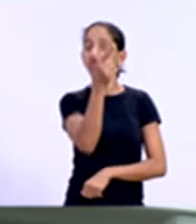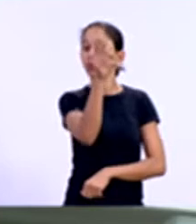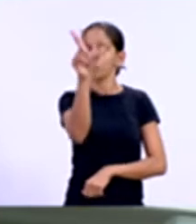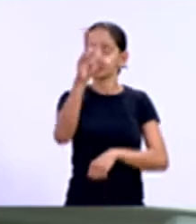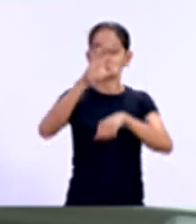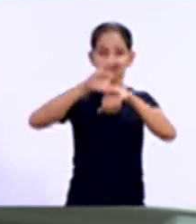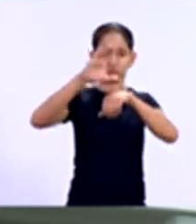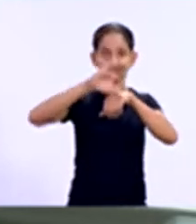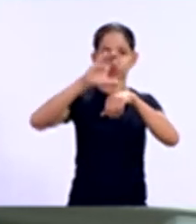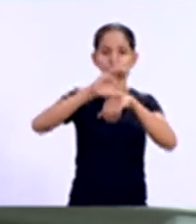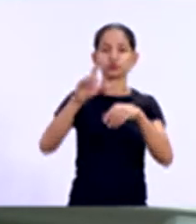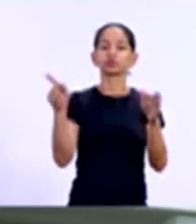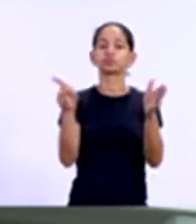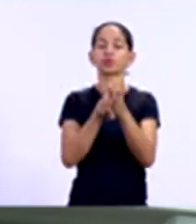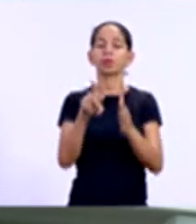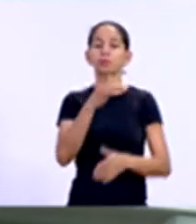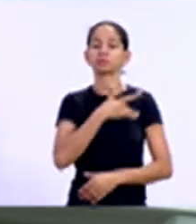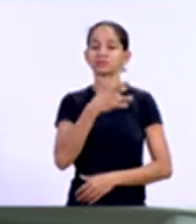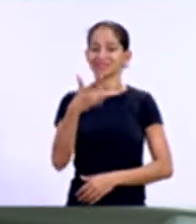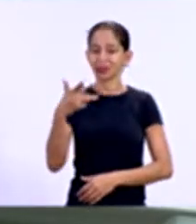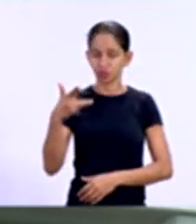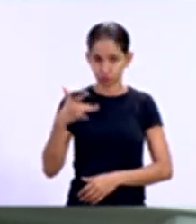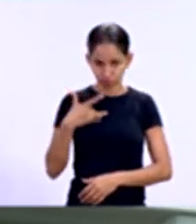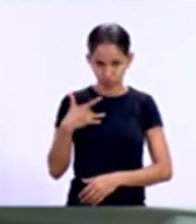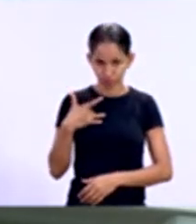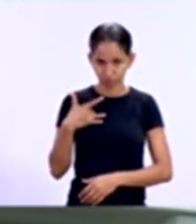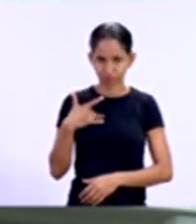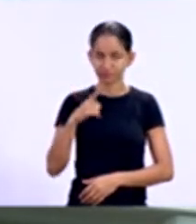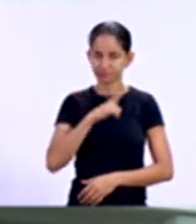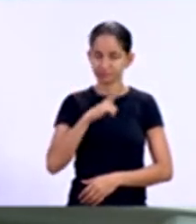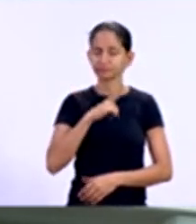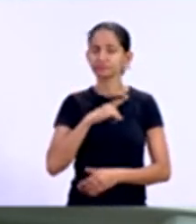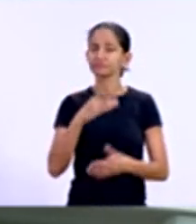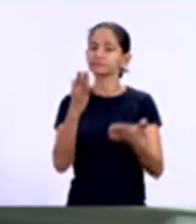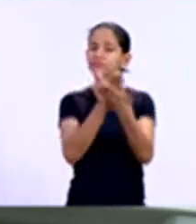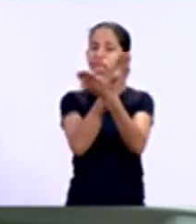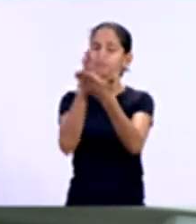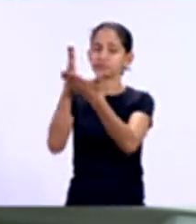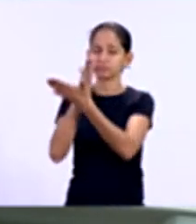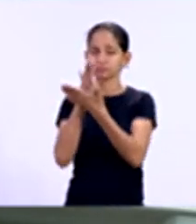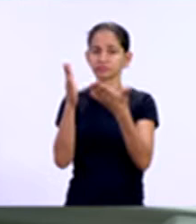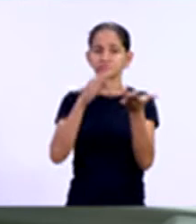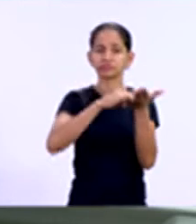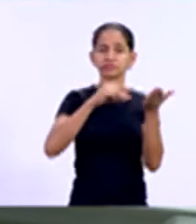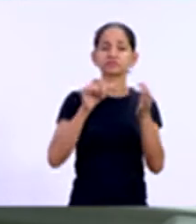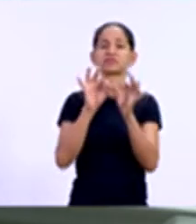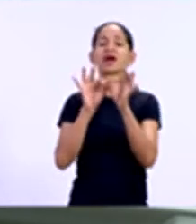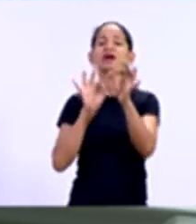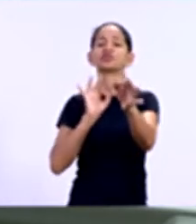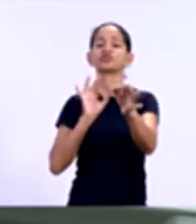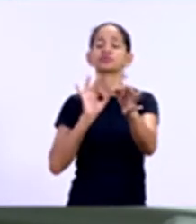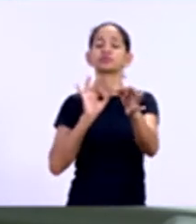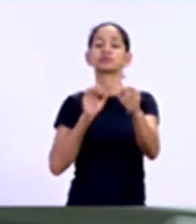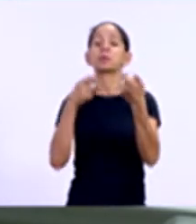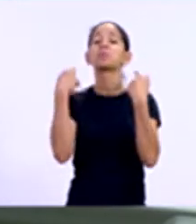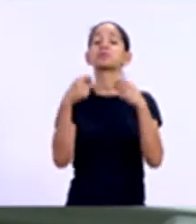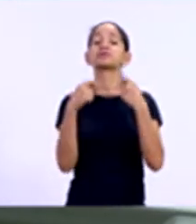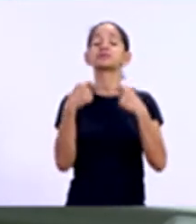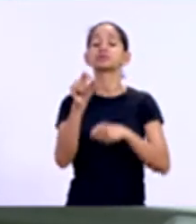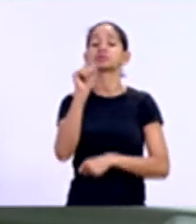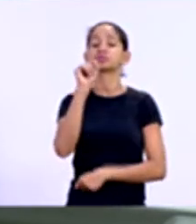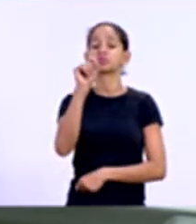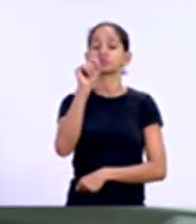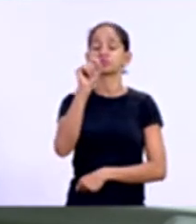na área da saúde, eles que são realizados na metodologia à distância, precisam de